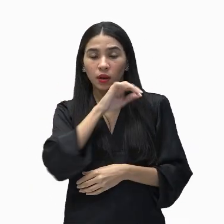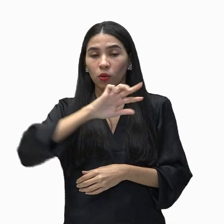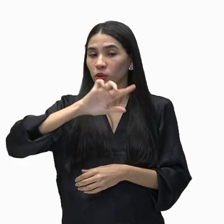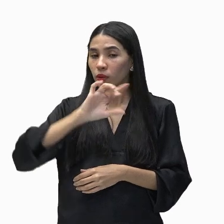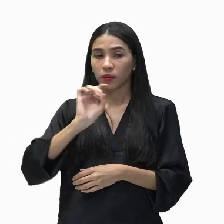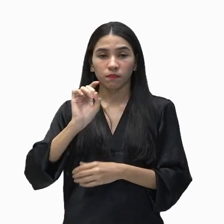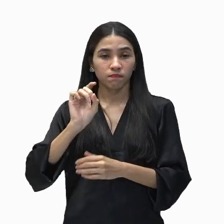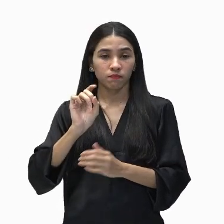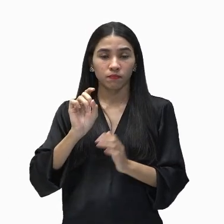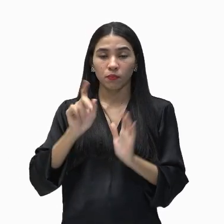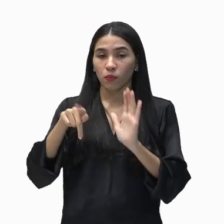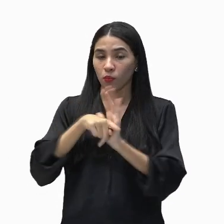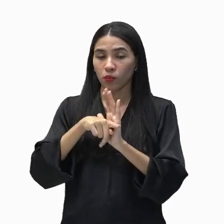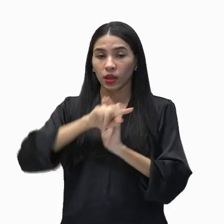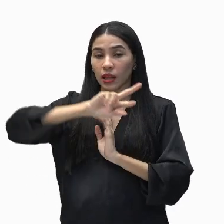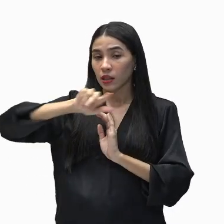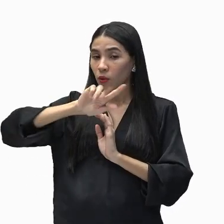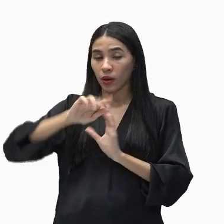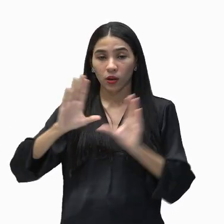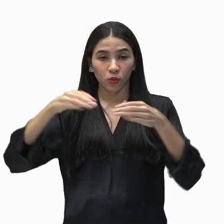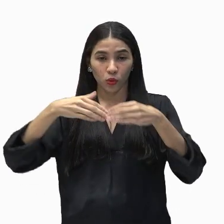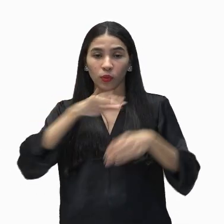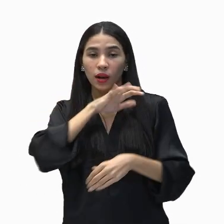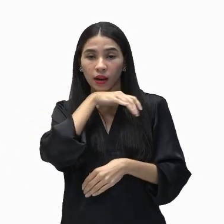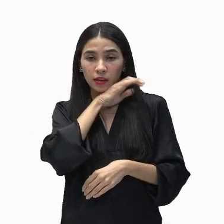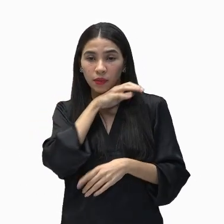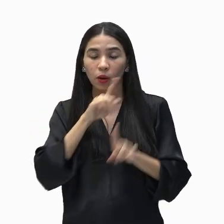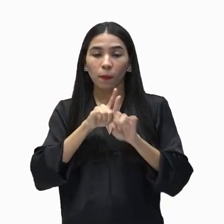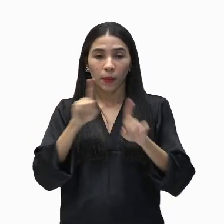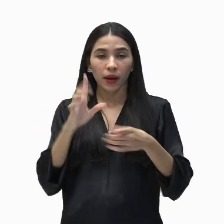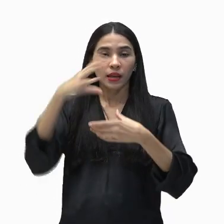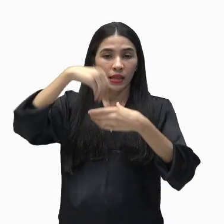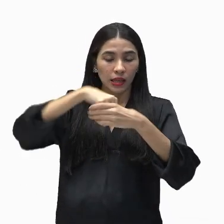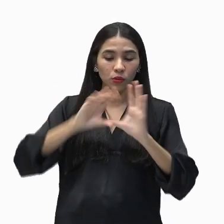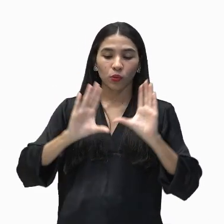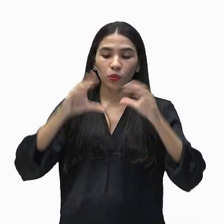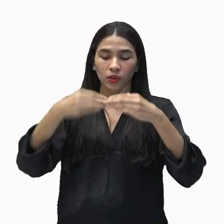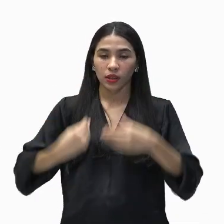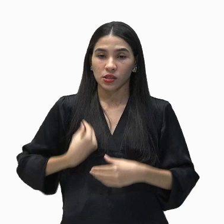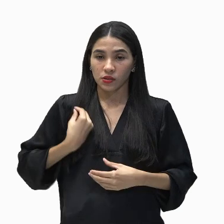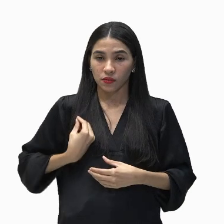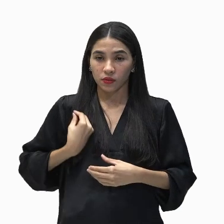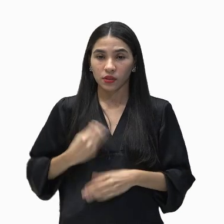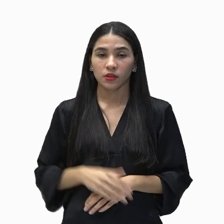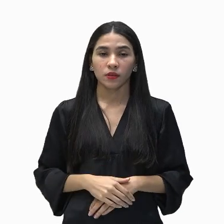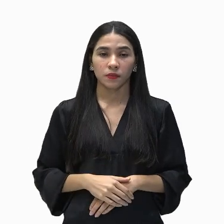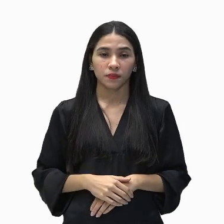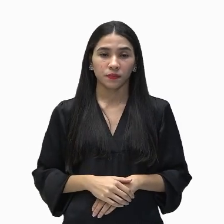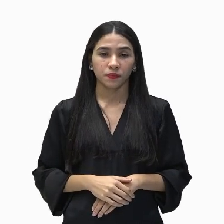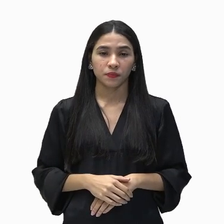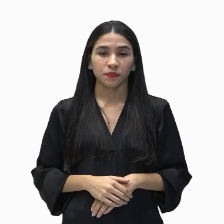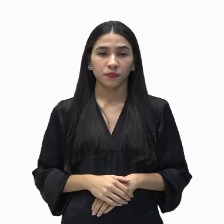exclusiva dos animais, mas também engloba todos os seres vivos, que é a